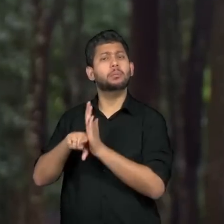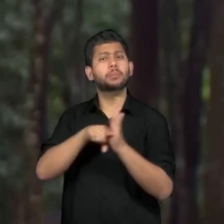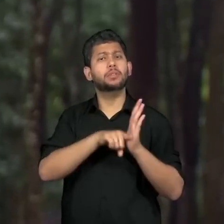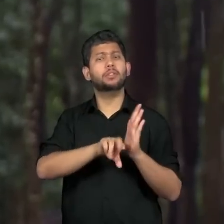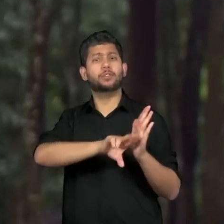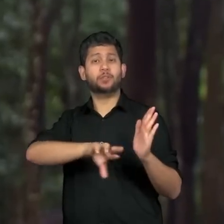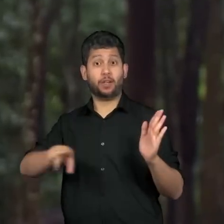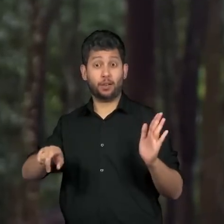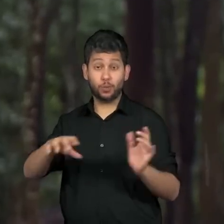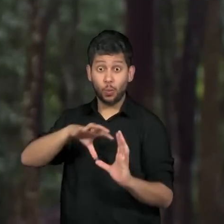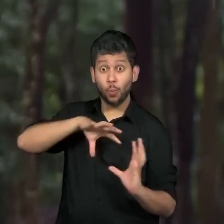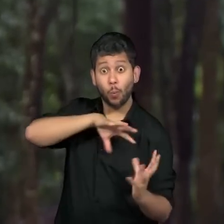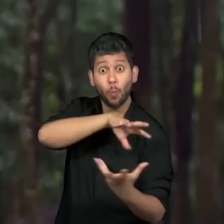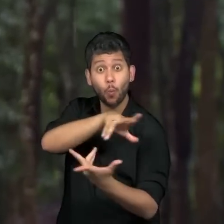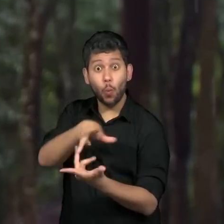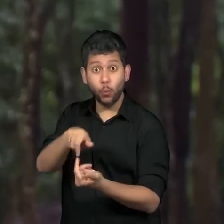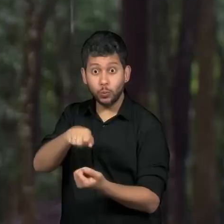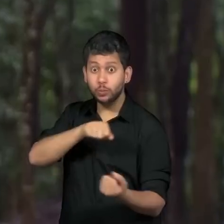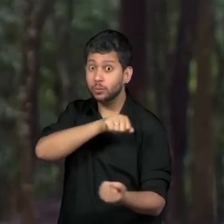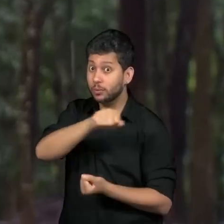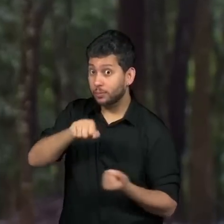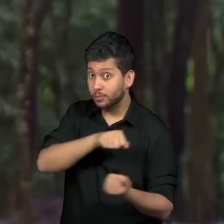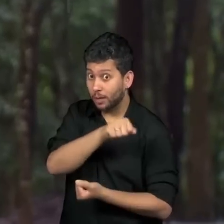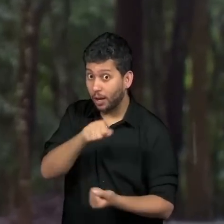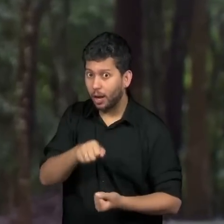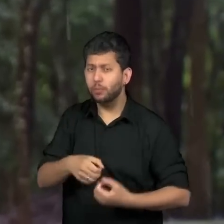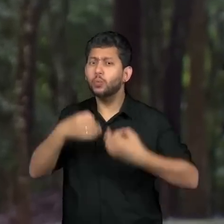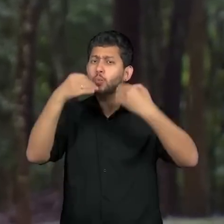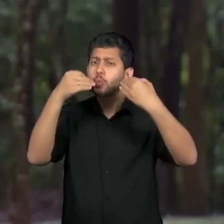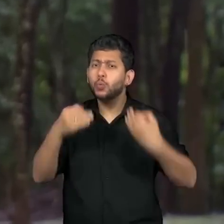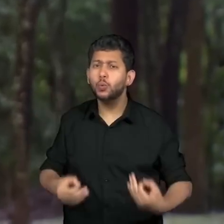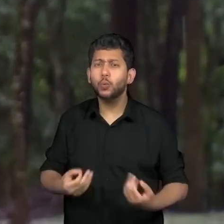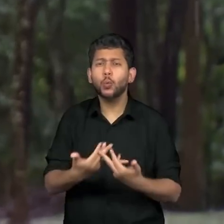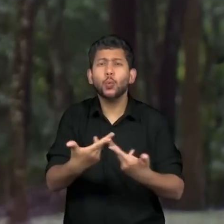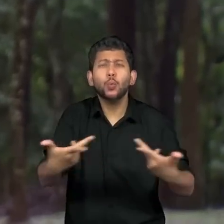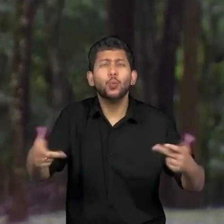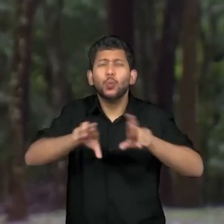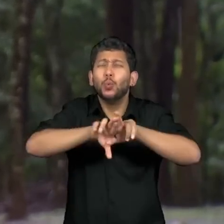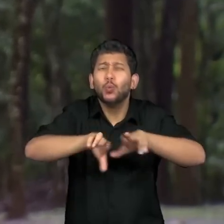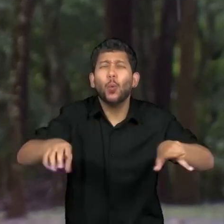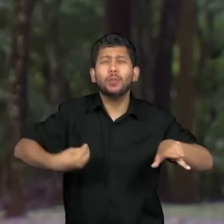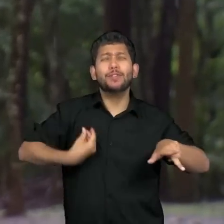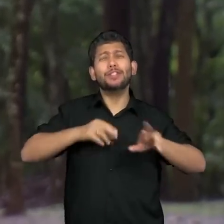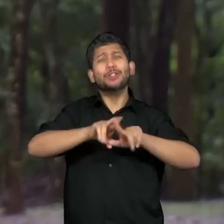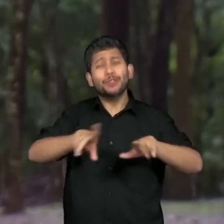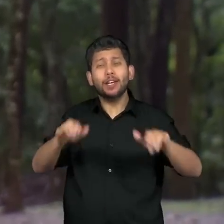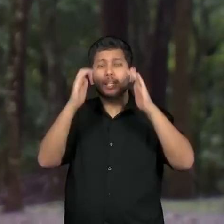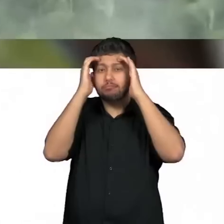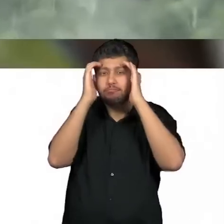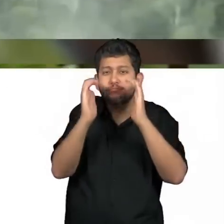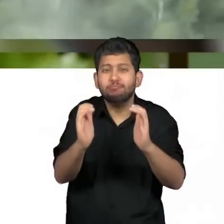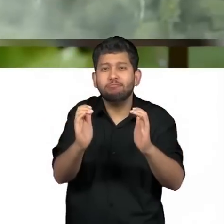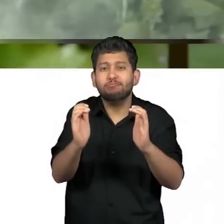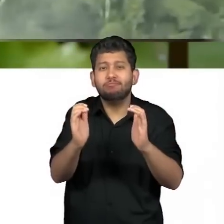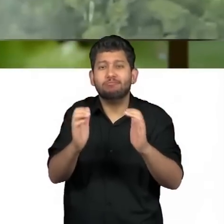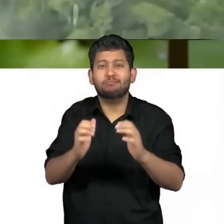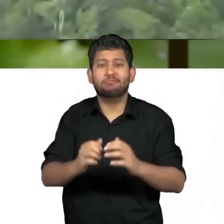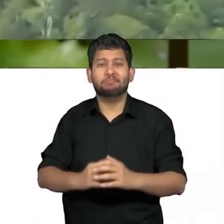em busca de um mundo sustentável e mais digno para todas as formas de vida.